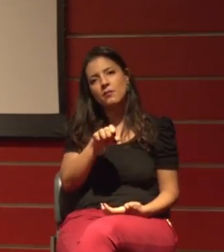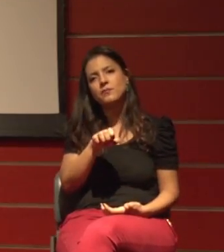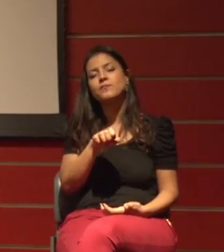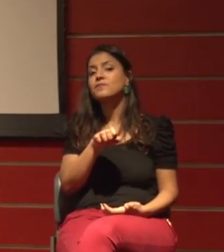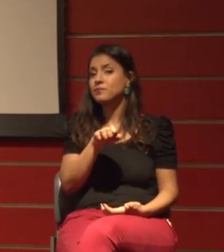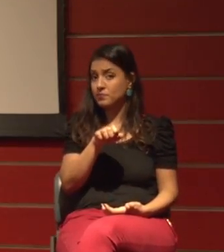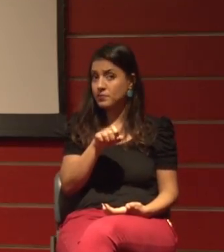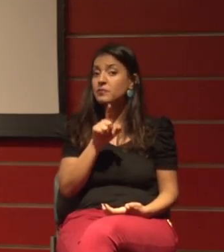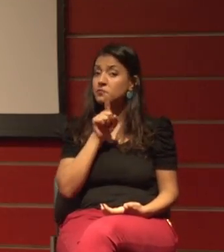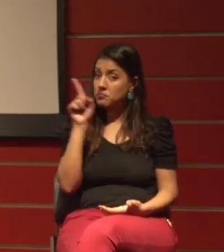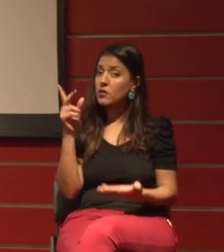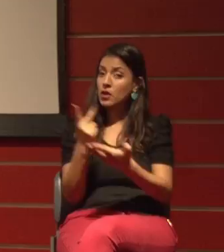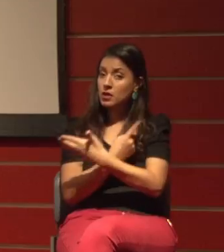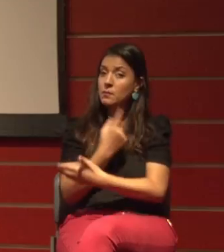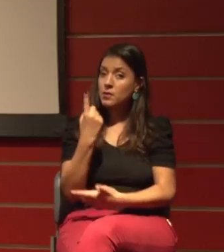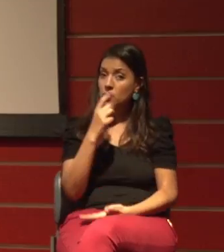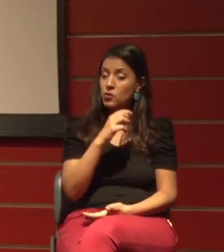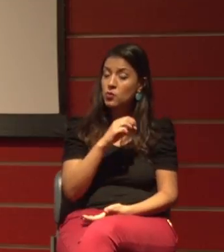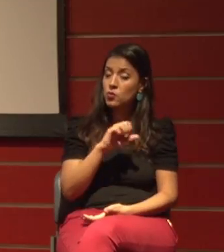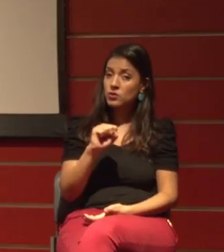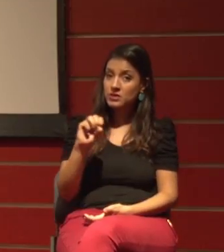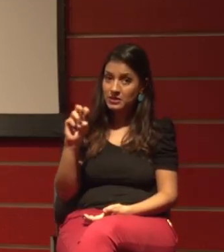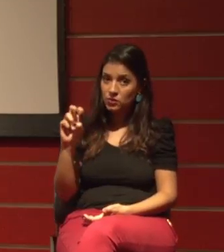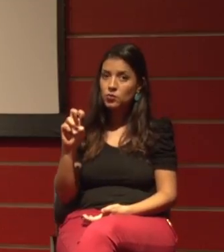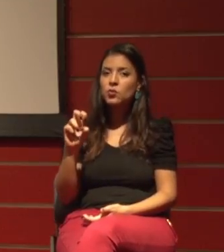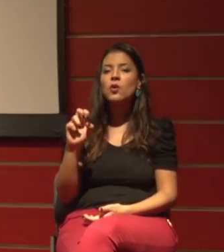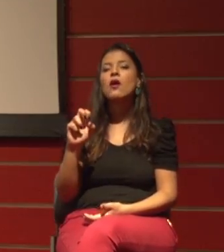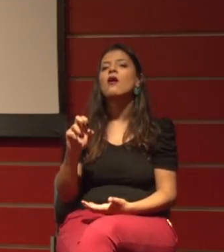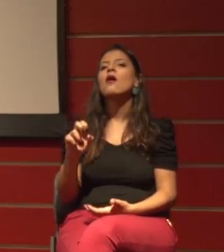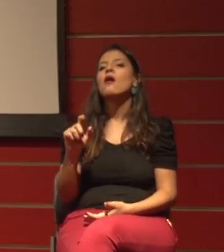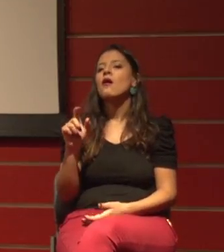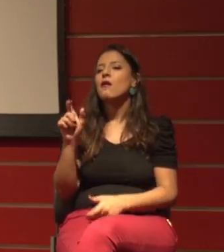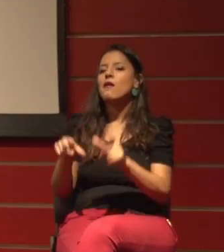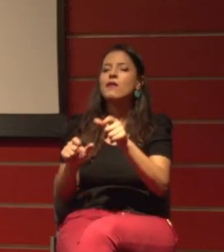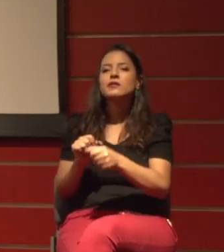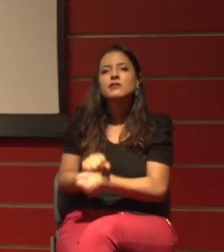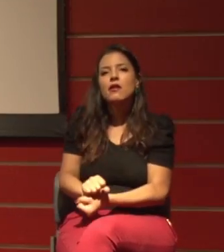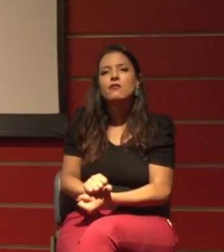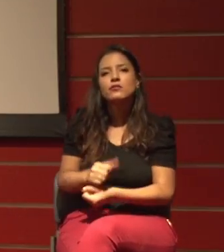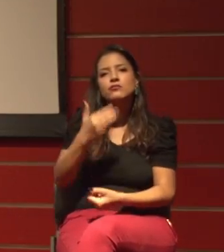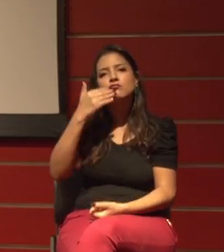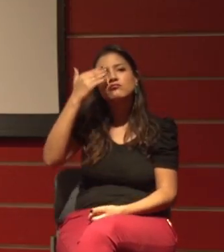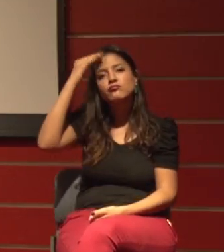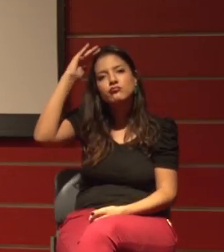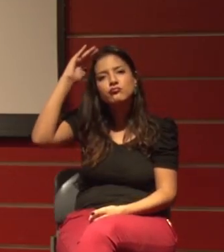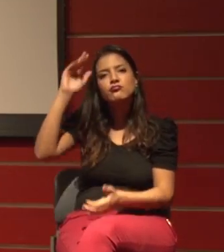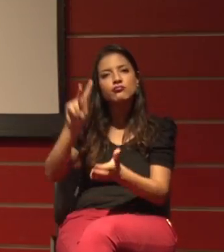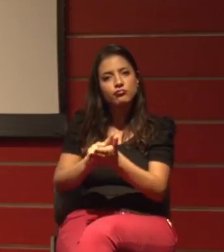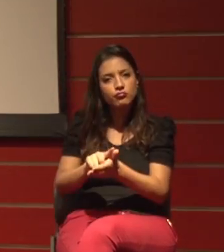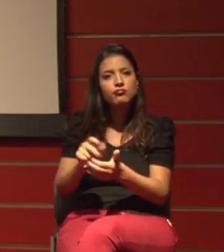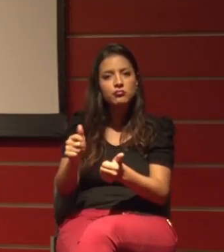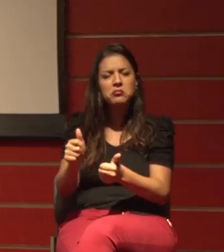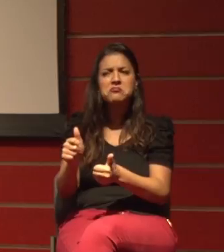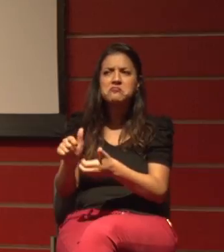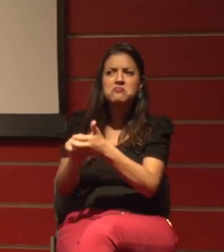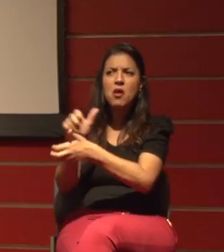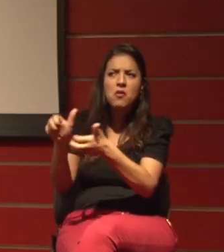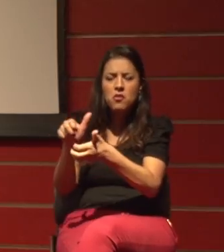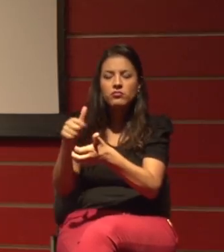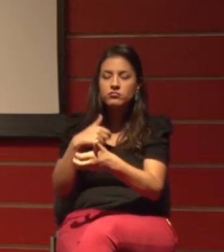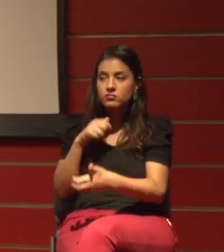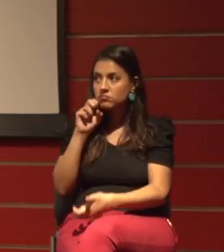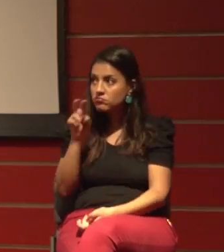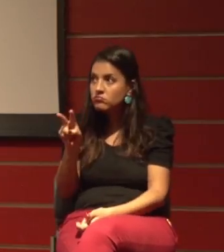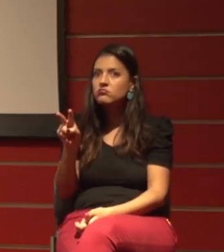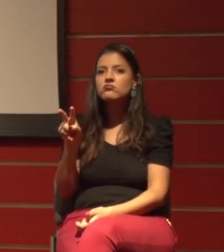A Rebelião sobre eh de escravos muçulmanos né e a partir dessa história eh eu morava aqui